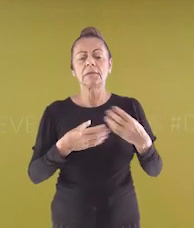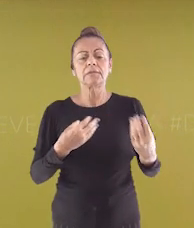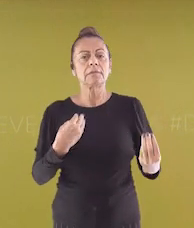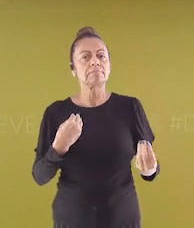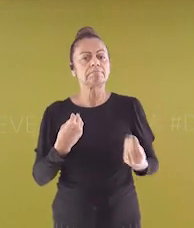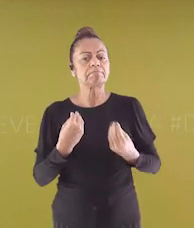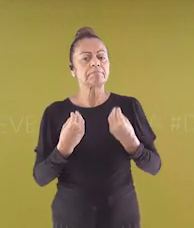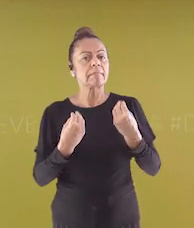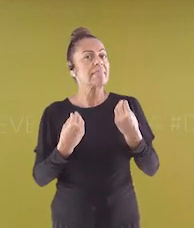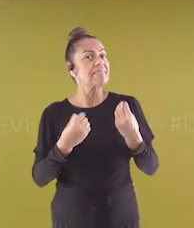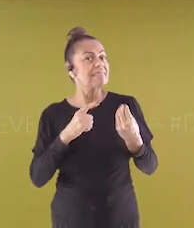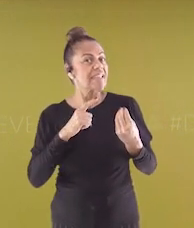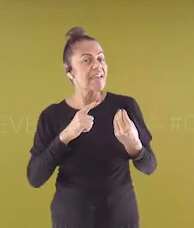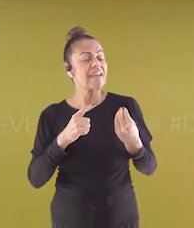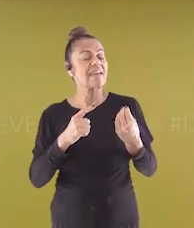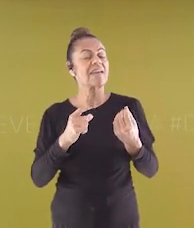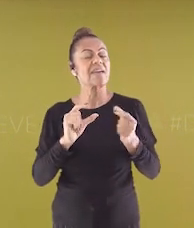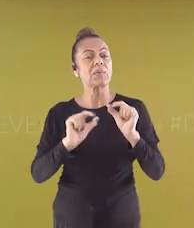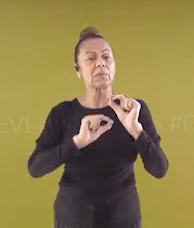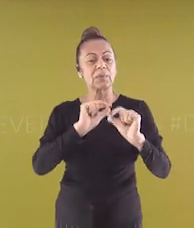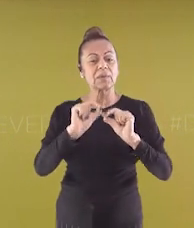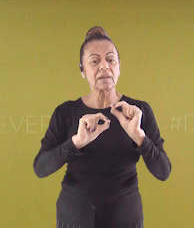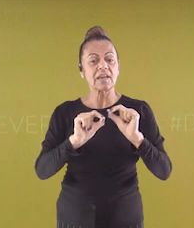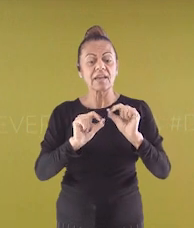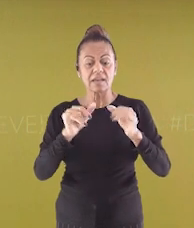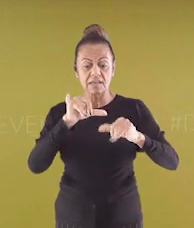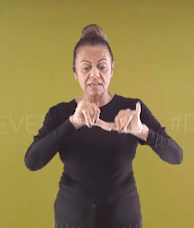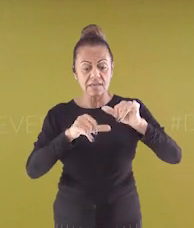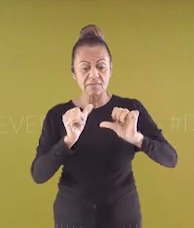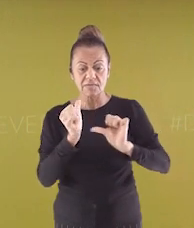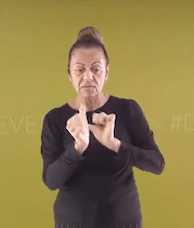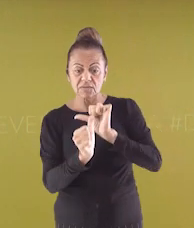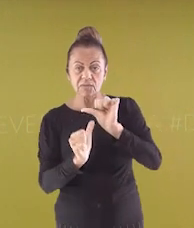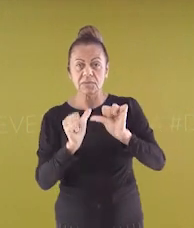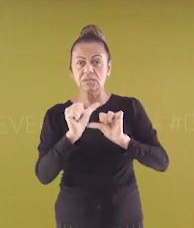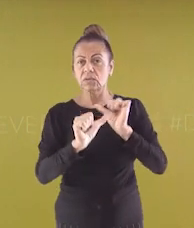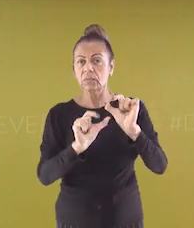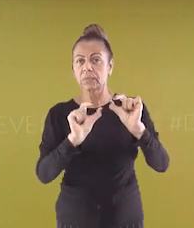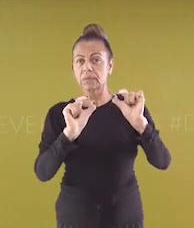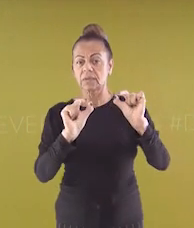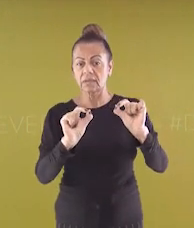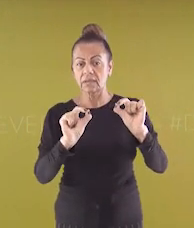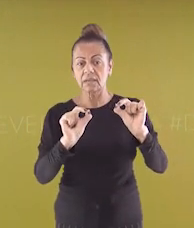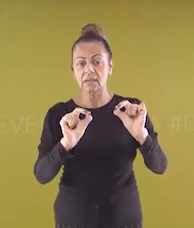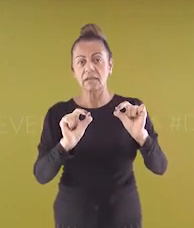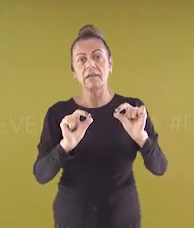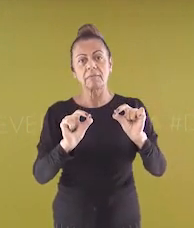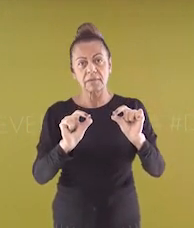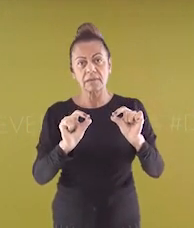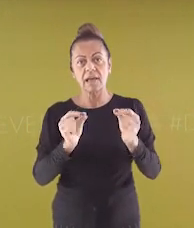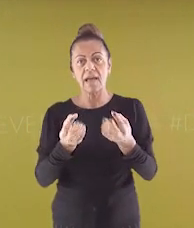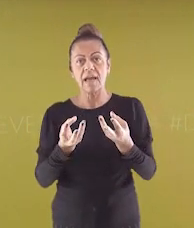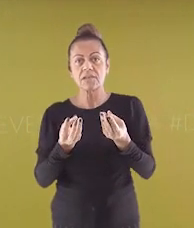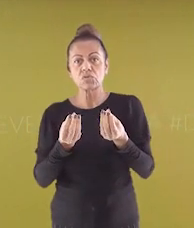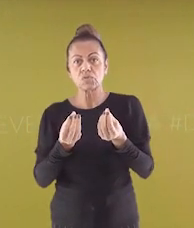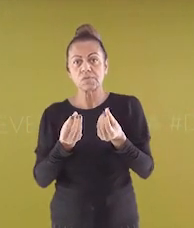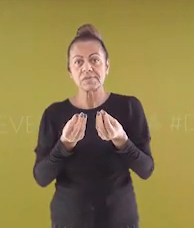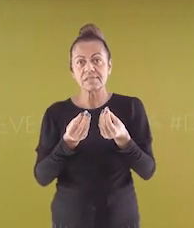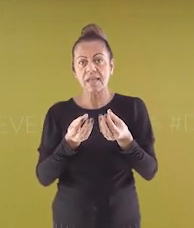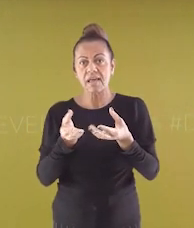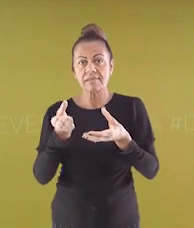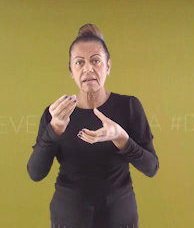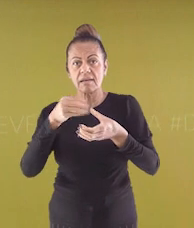exemplo. Existem formas que ocorrem essas transformações químicas, seja pela junção